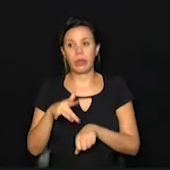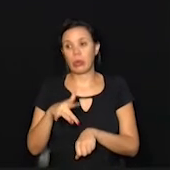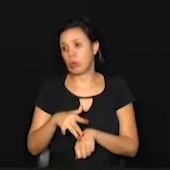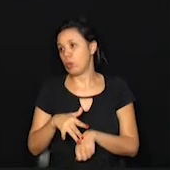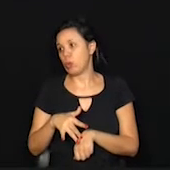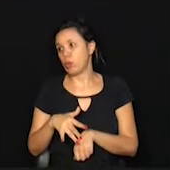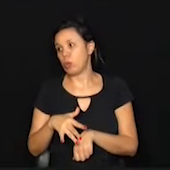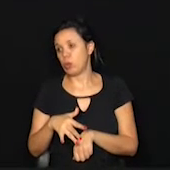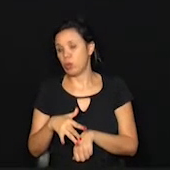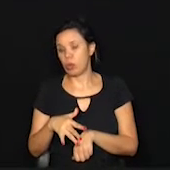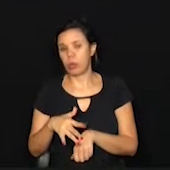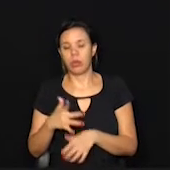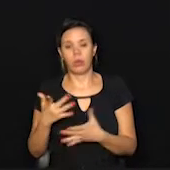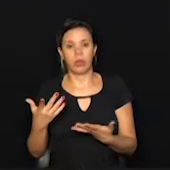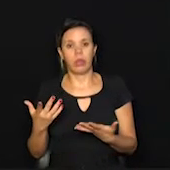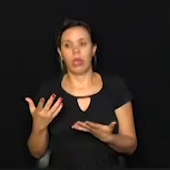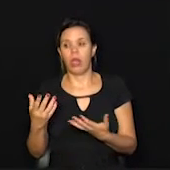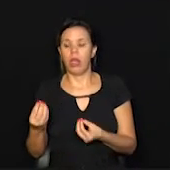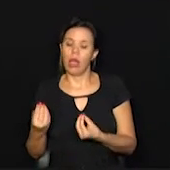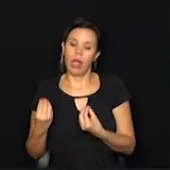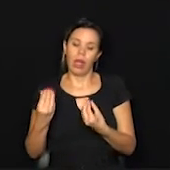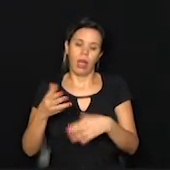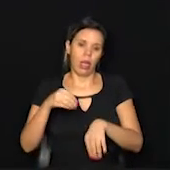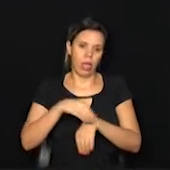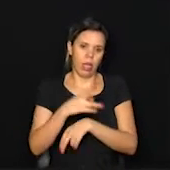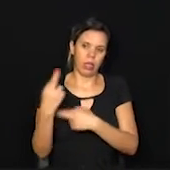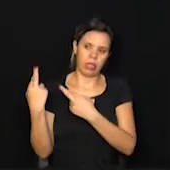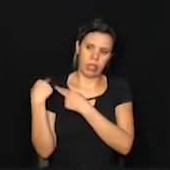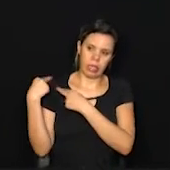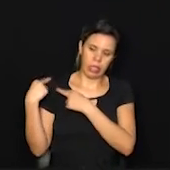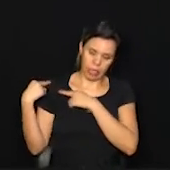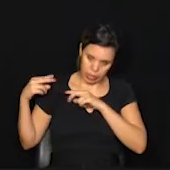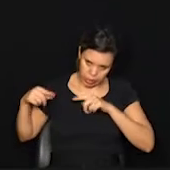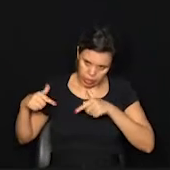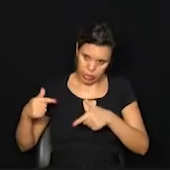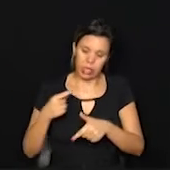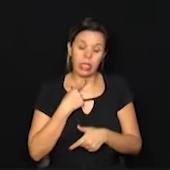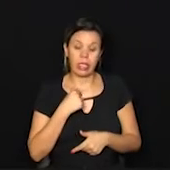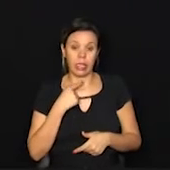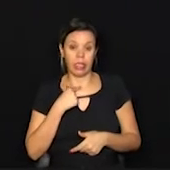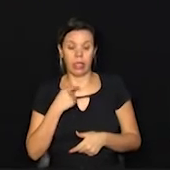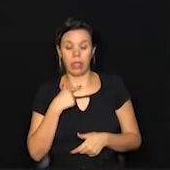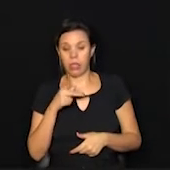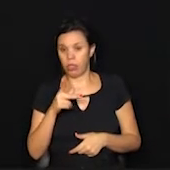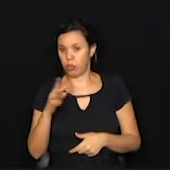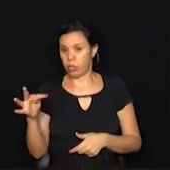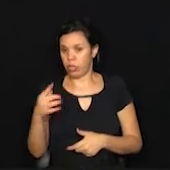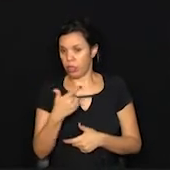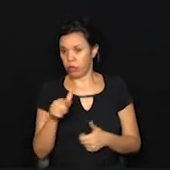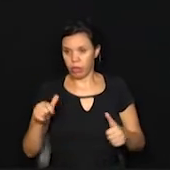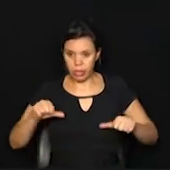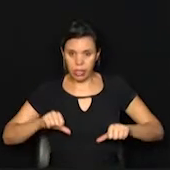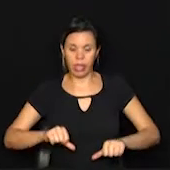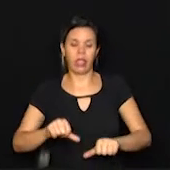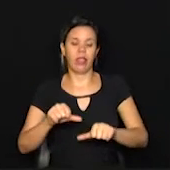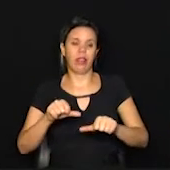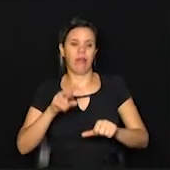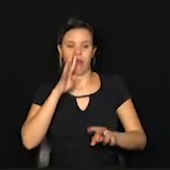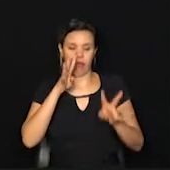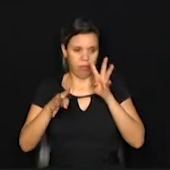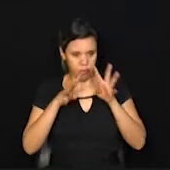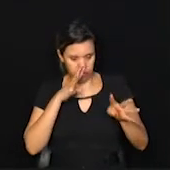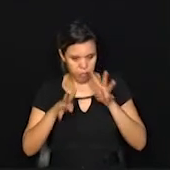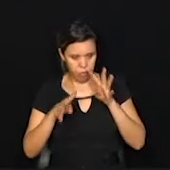antipetismo atribui ao PT coisas e atitudes e desejo que o PT não tem E pior tem medo